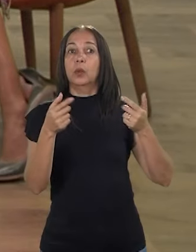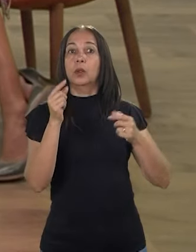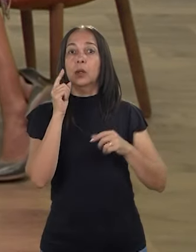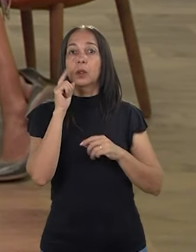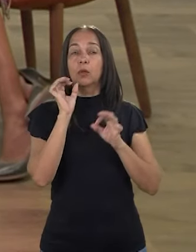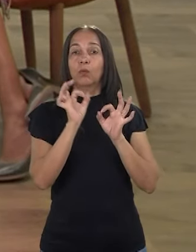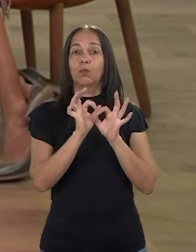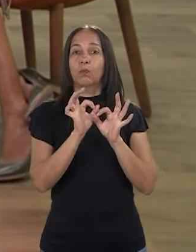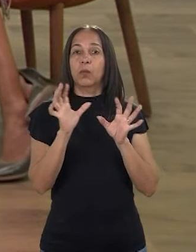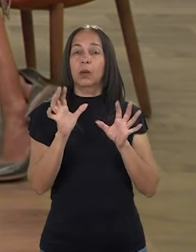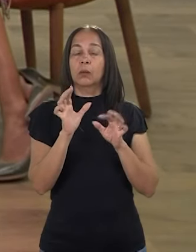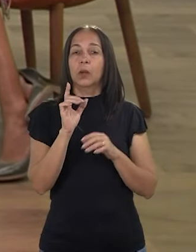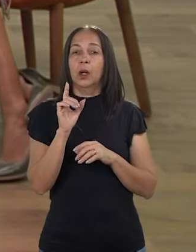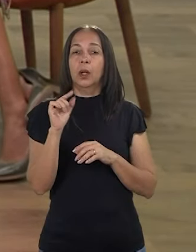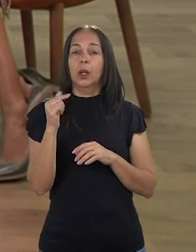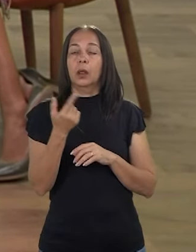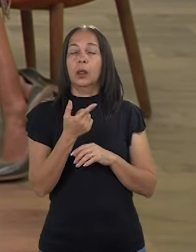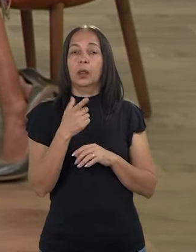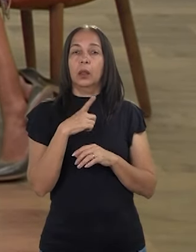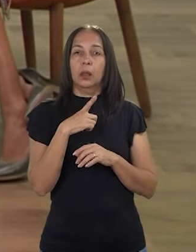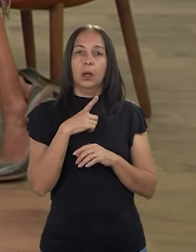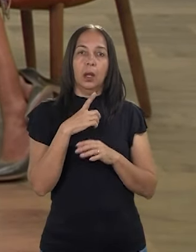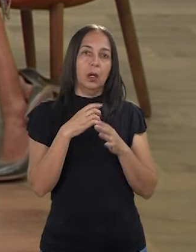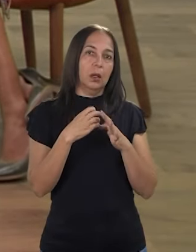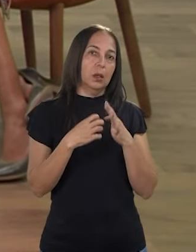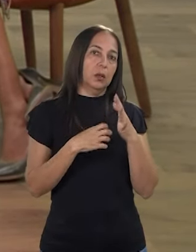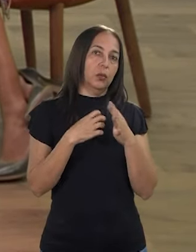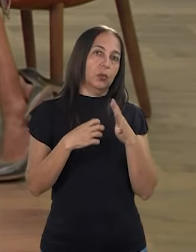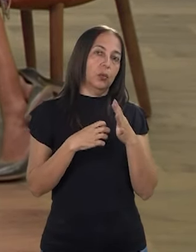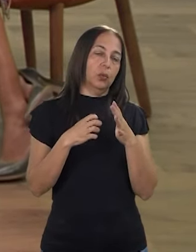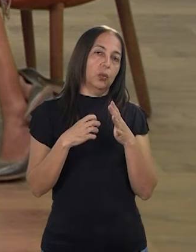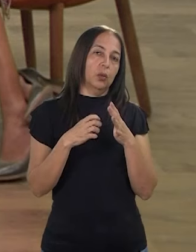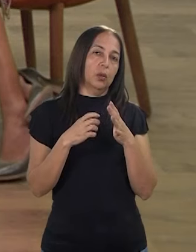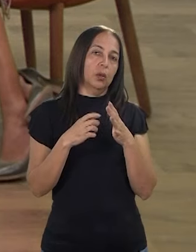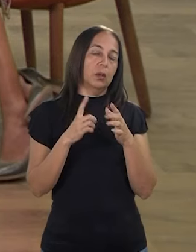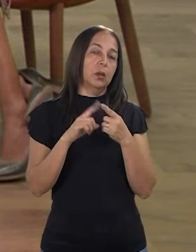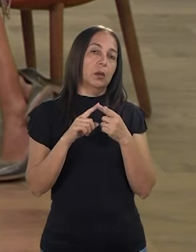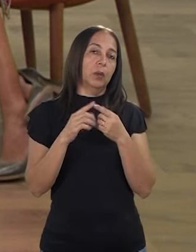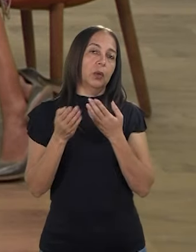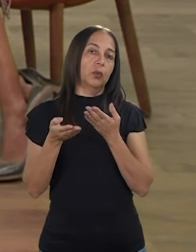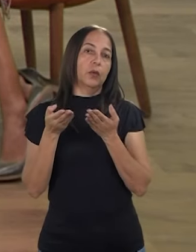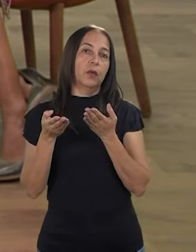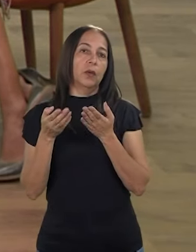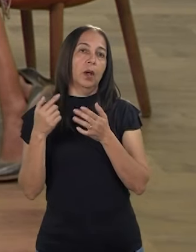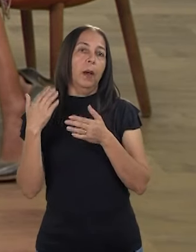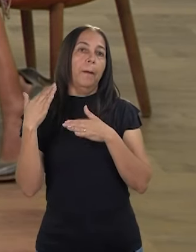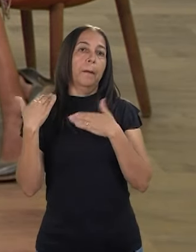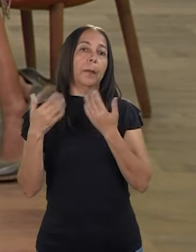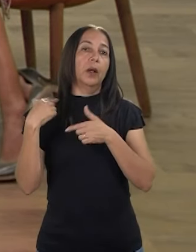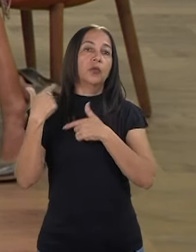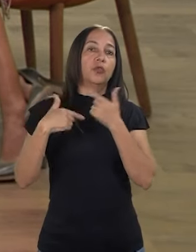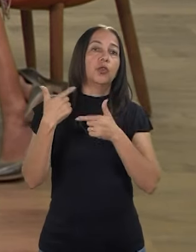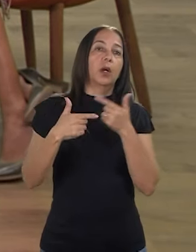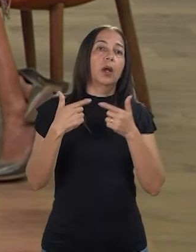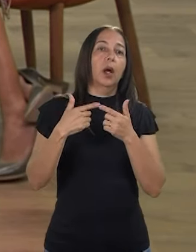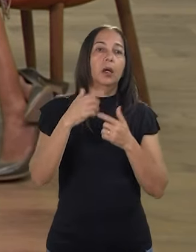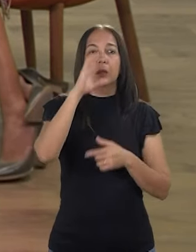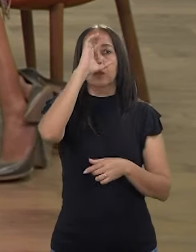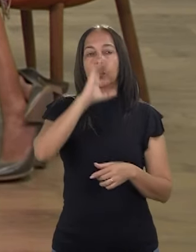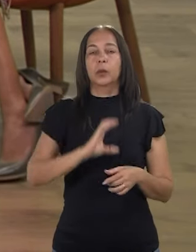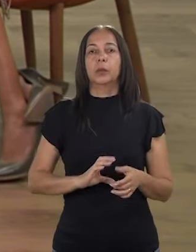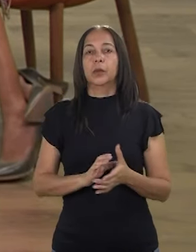vê tá muito relacionado à estrutura a estrutura das dessas empresas é eh e desse serviço é feito para gerar esse tipo